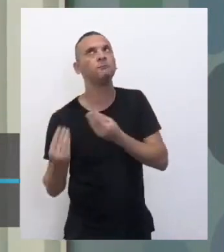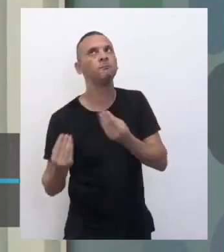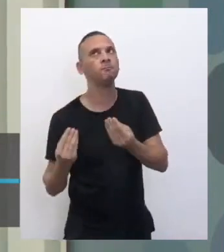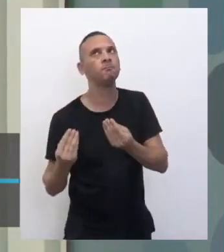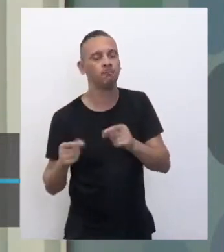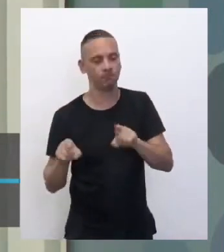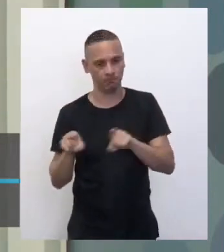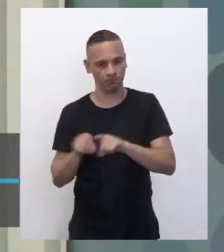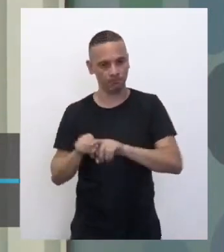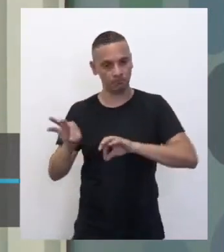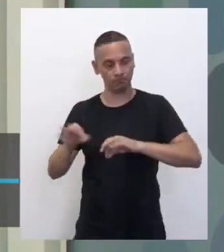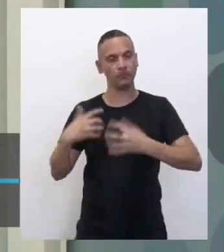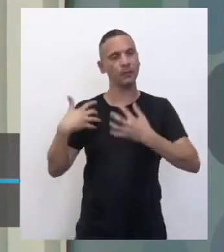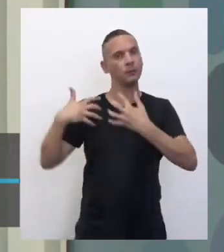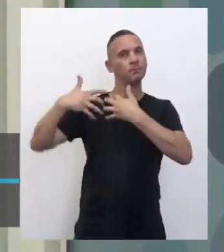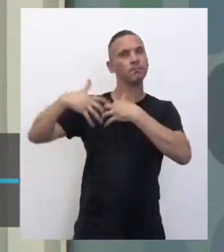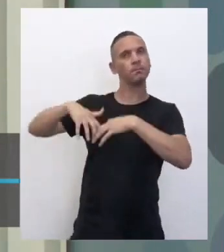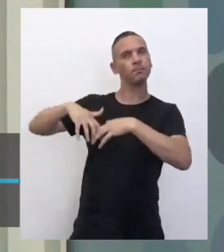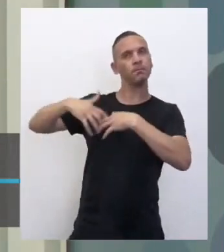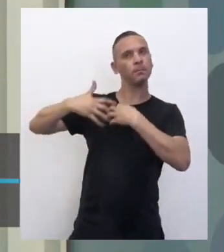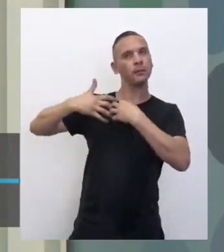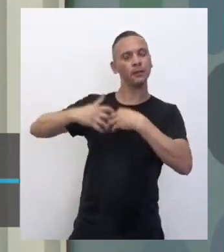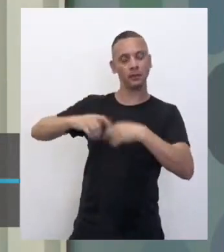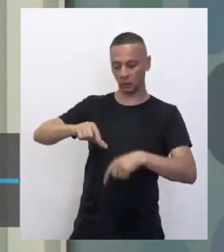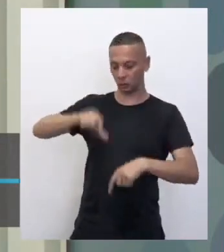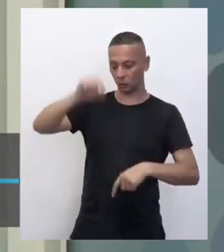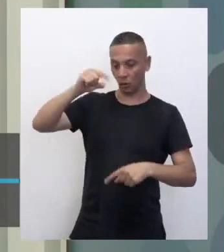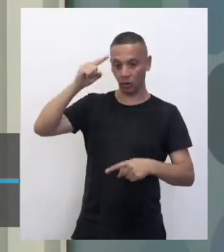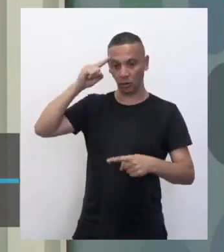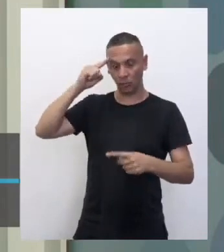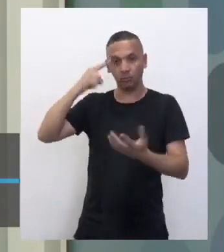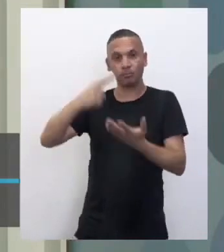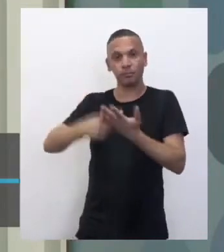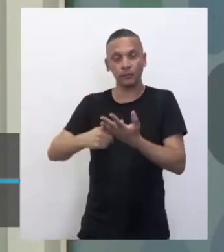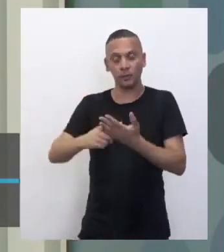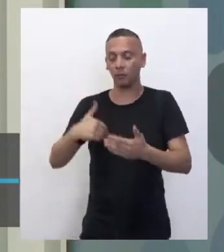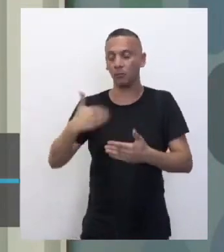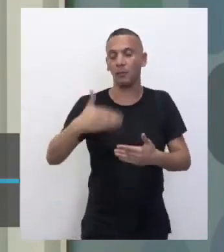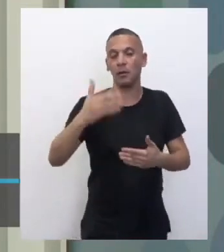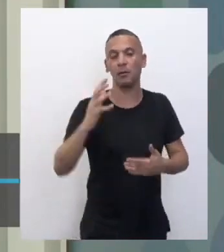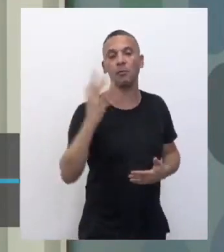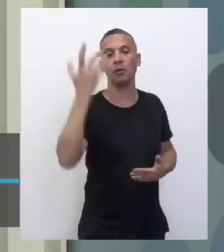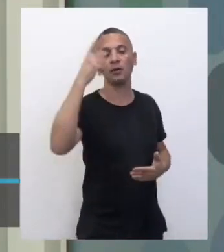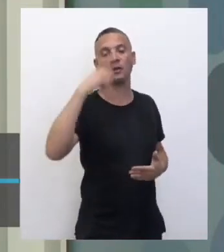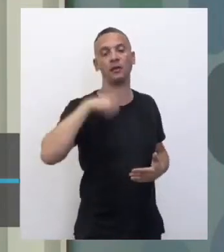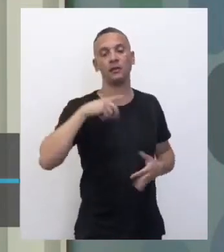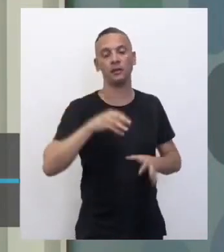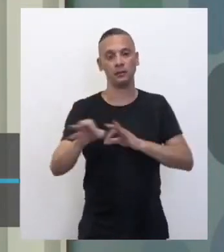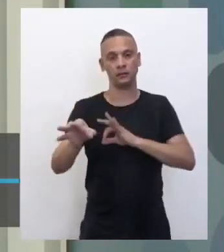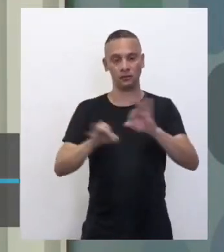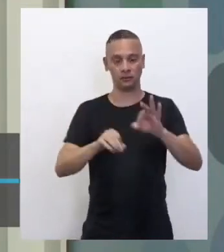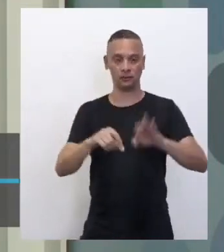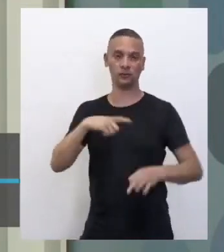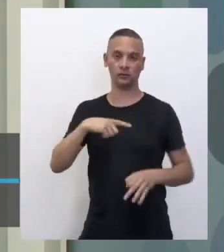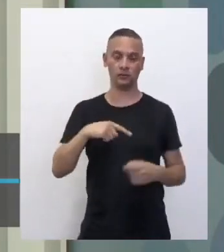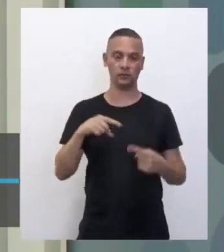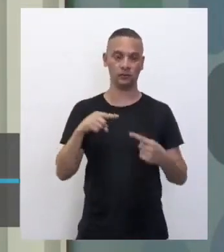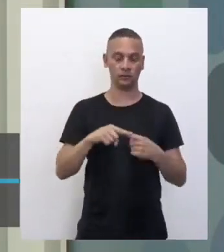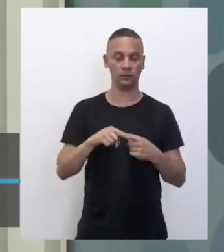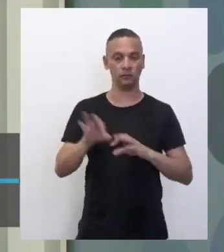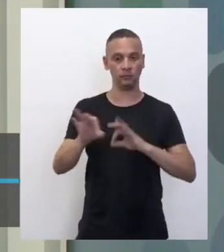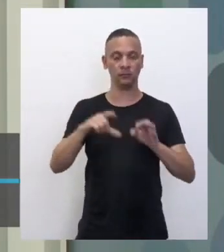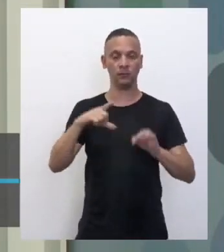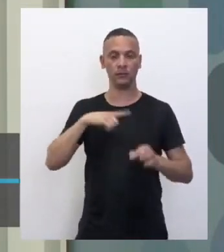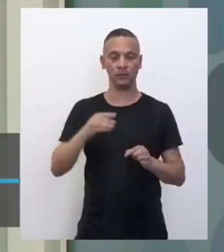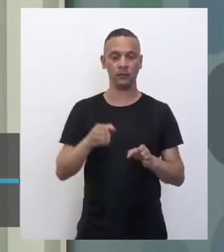ponto eu estou disposto a arcar com o peso, né, com as consequências, com os desdobramentos de sustentar